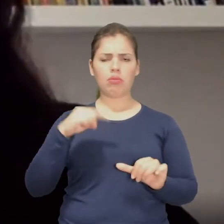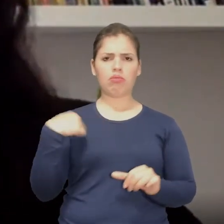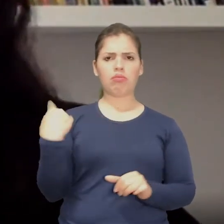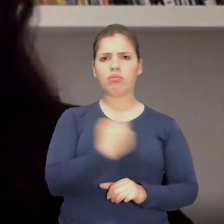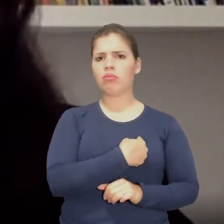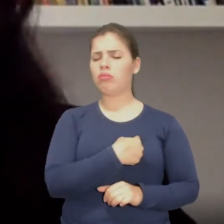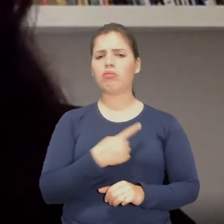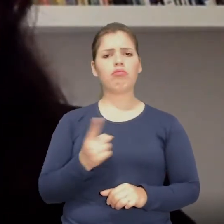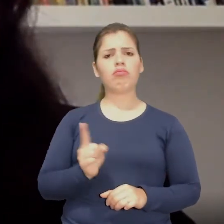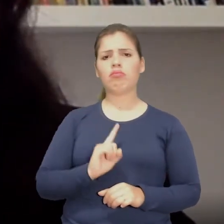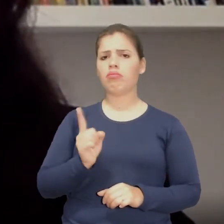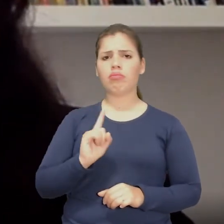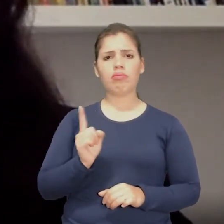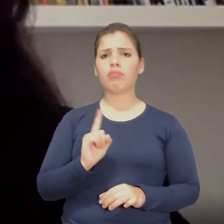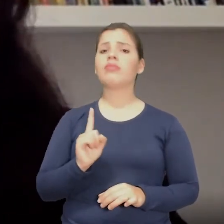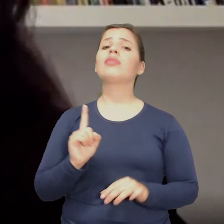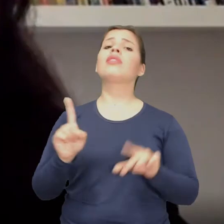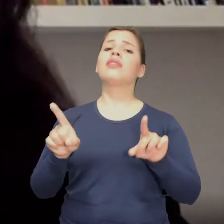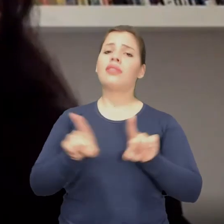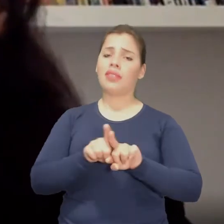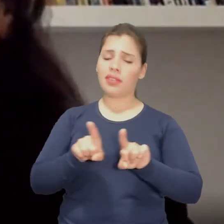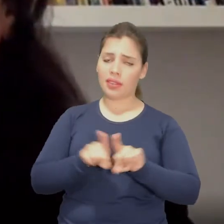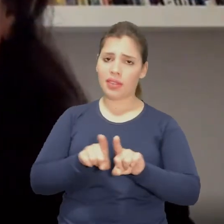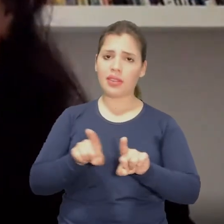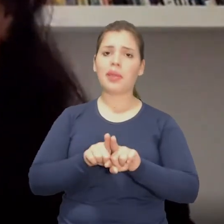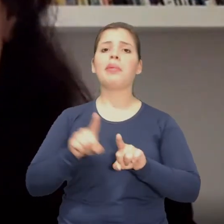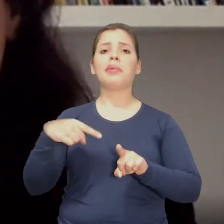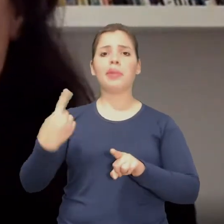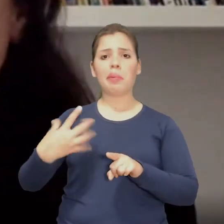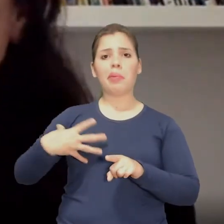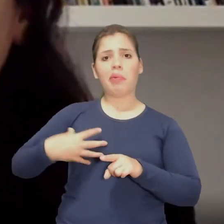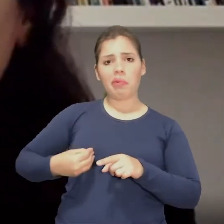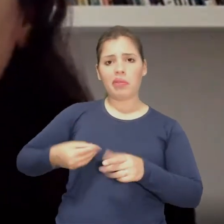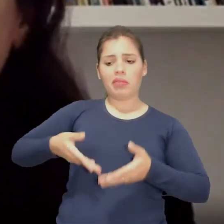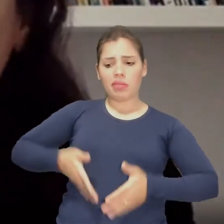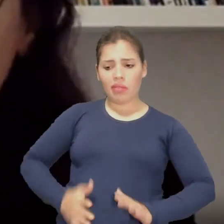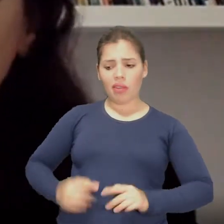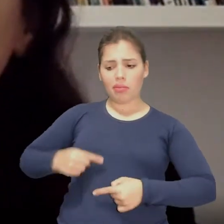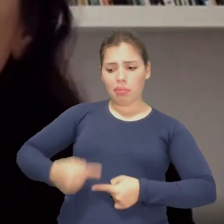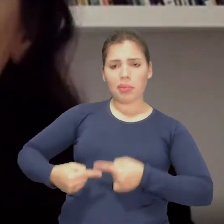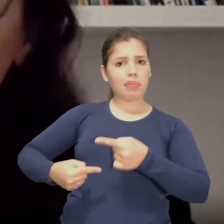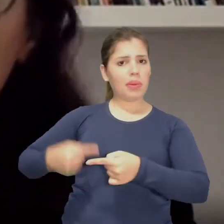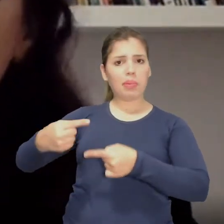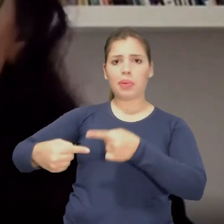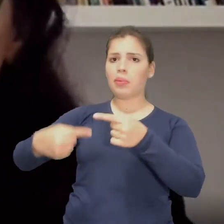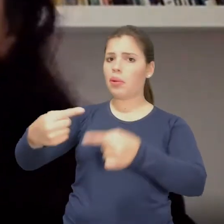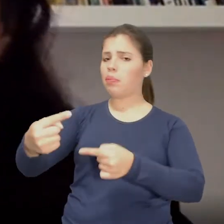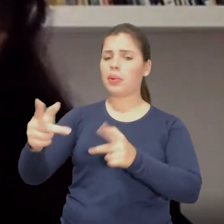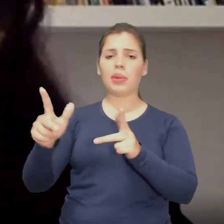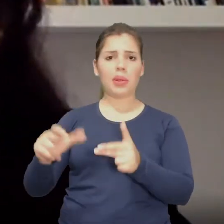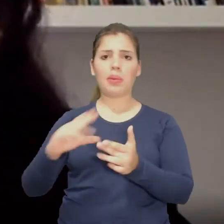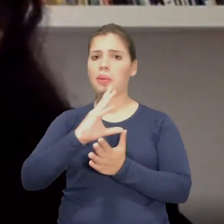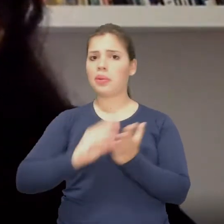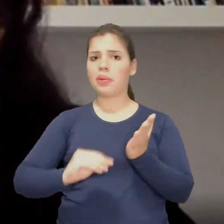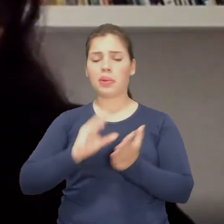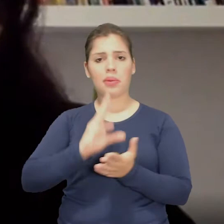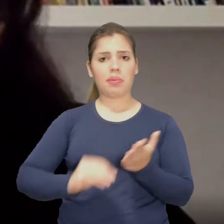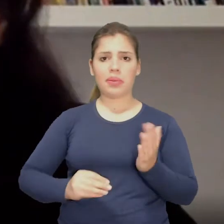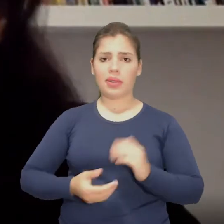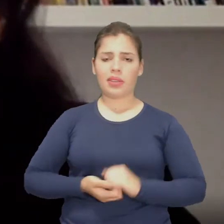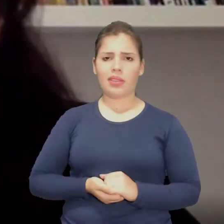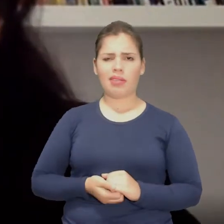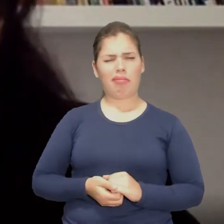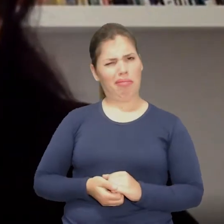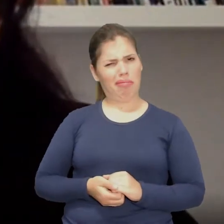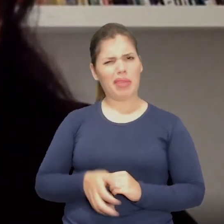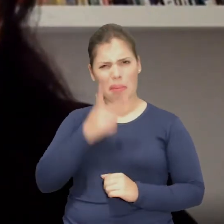acontece só para nós. Ela acontece para nós e ela vai passando de geração para geração.